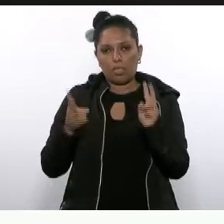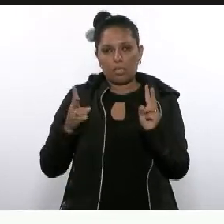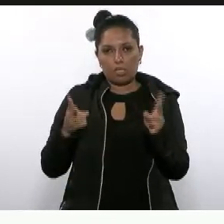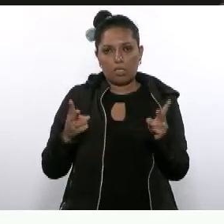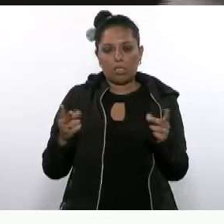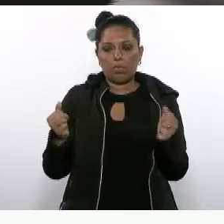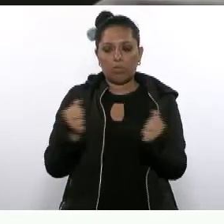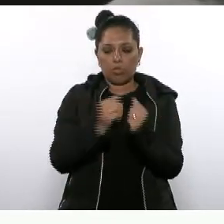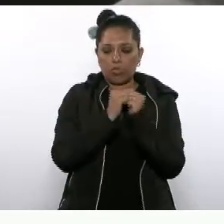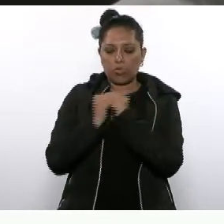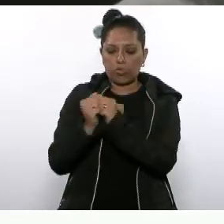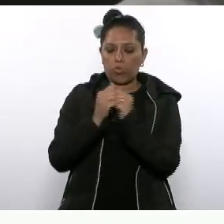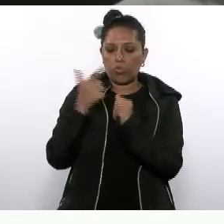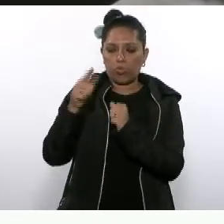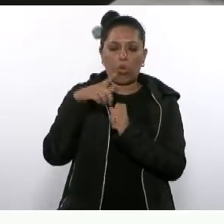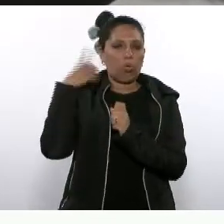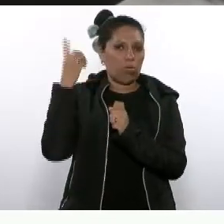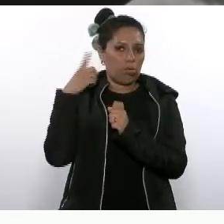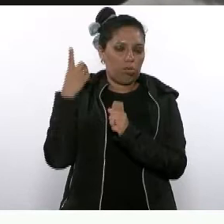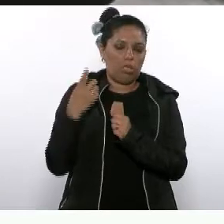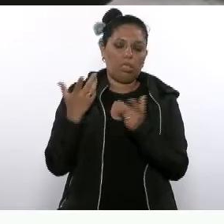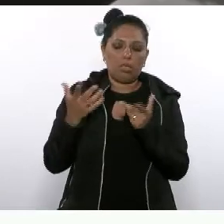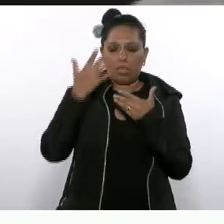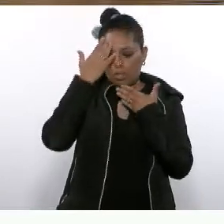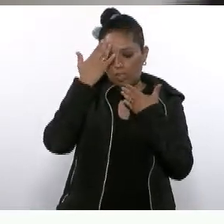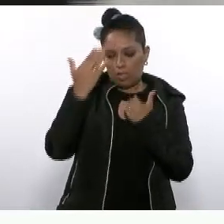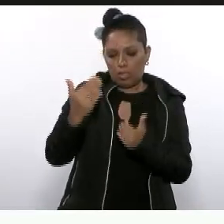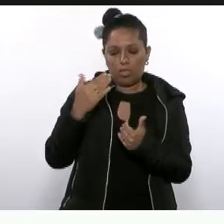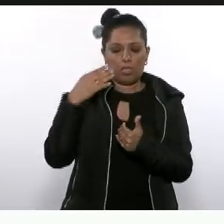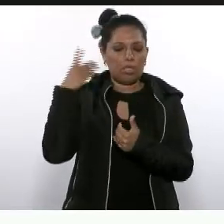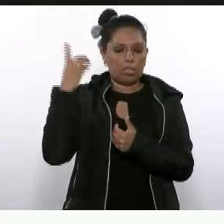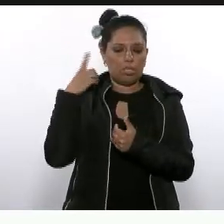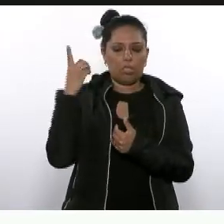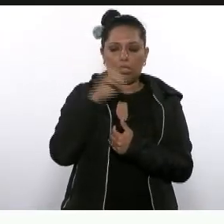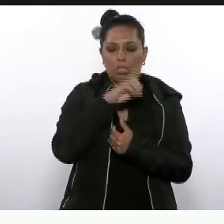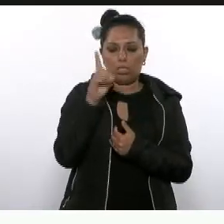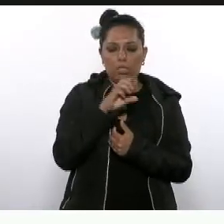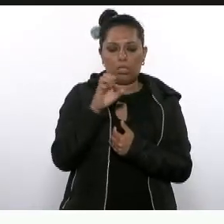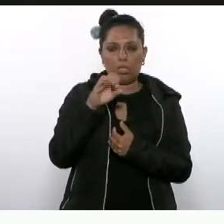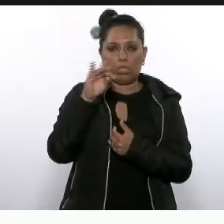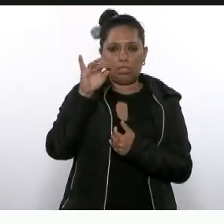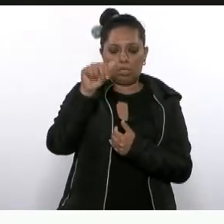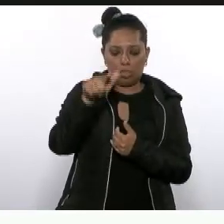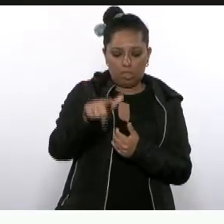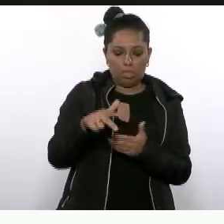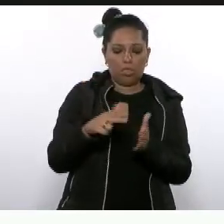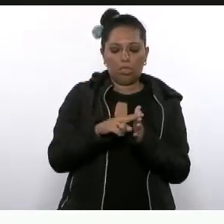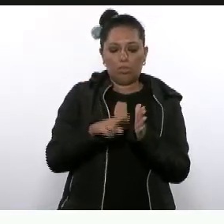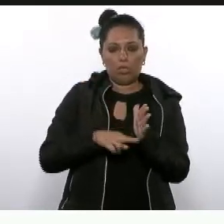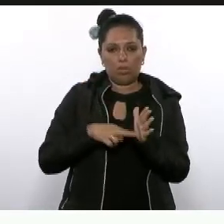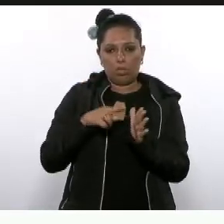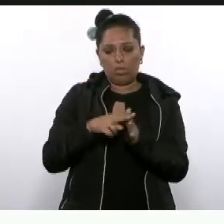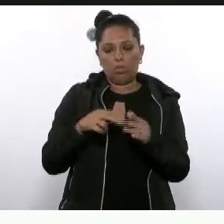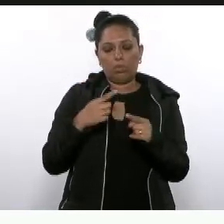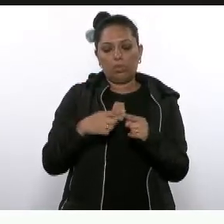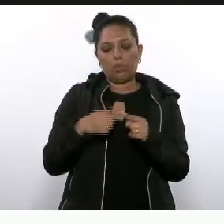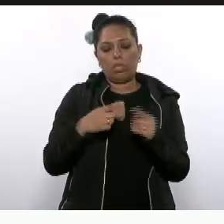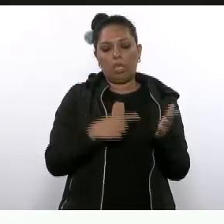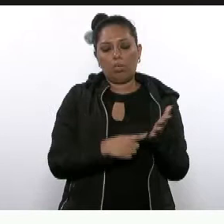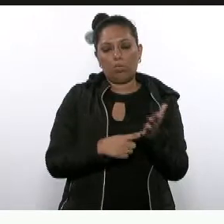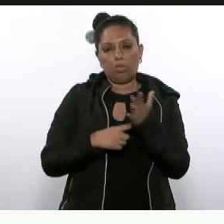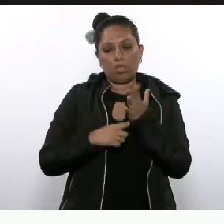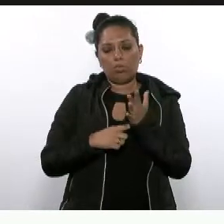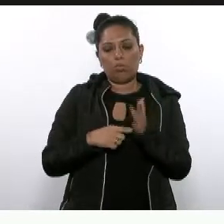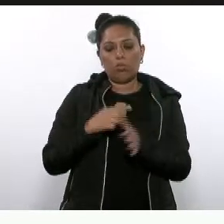compartilhada. Então, eu quero muito agradecer, né, a deputada Zeidan, não só pelo relatório, mas por ter nos ajudado a